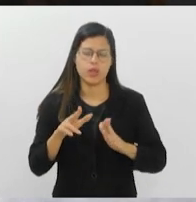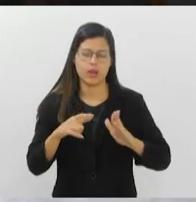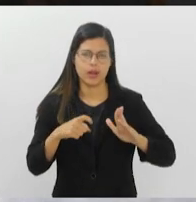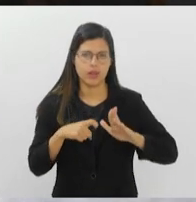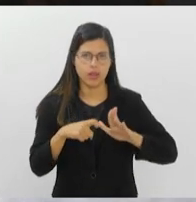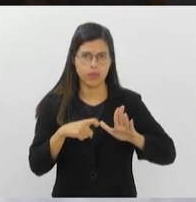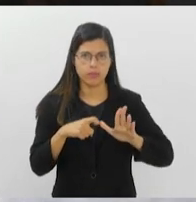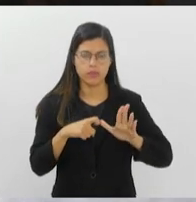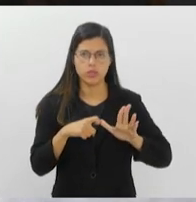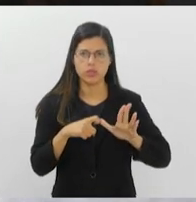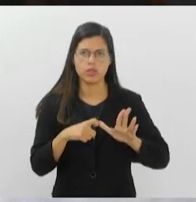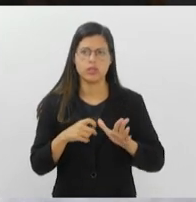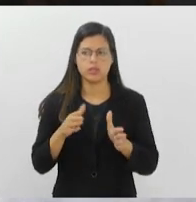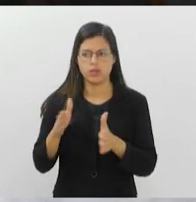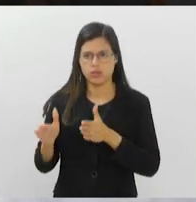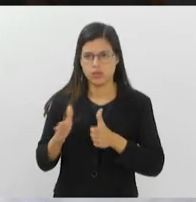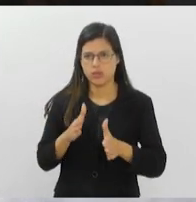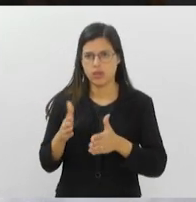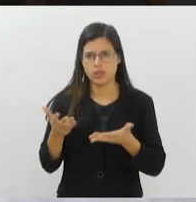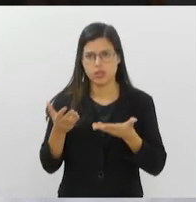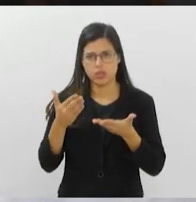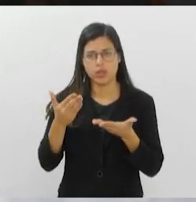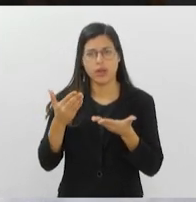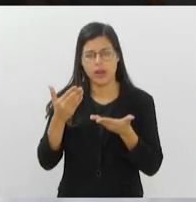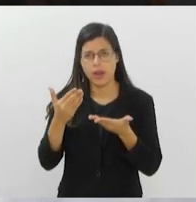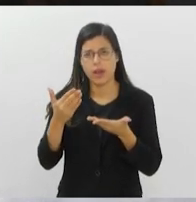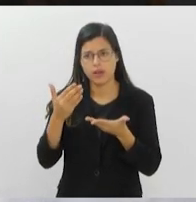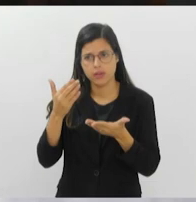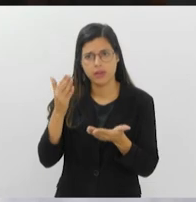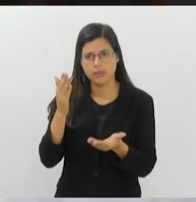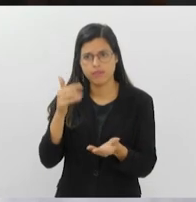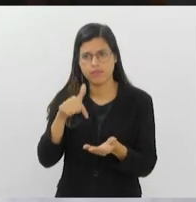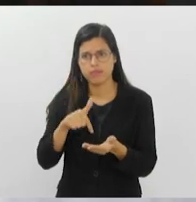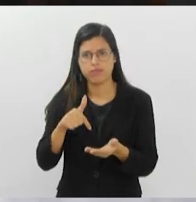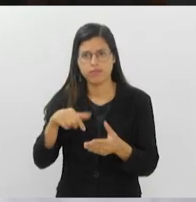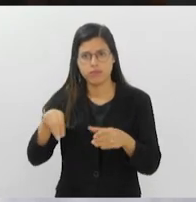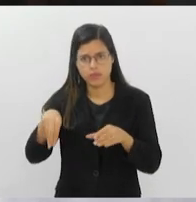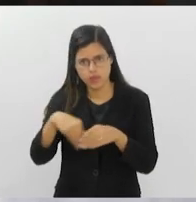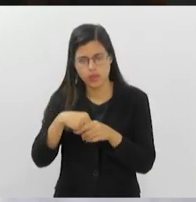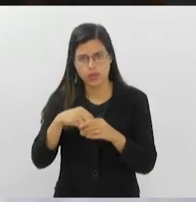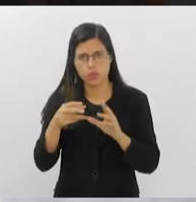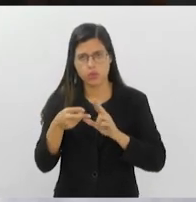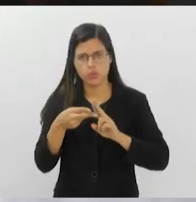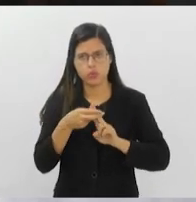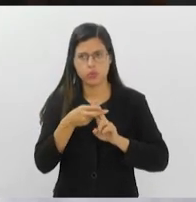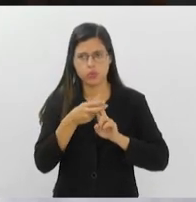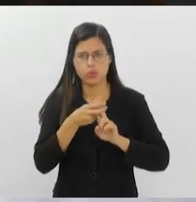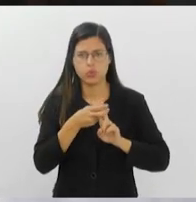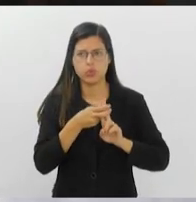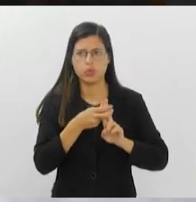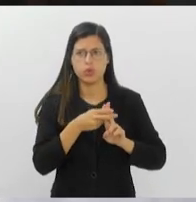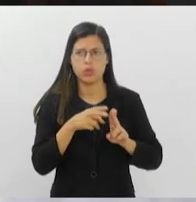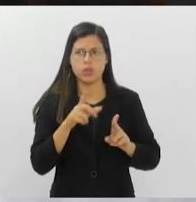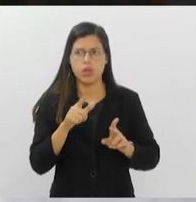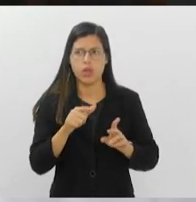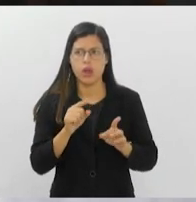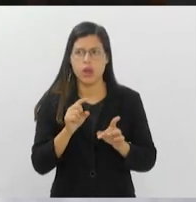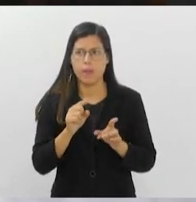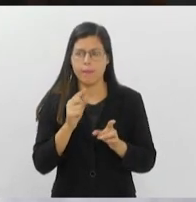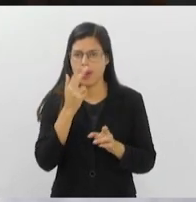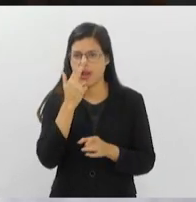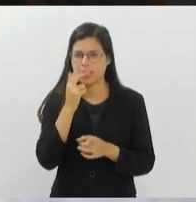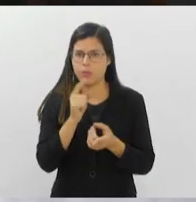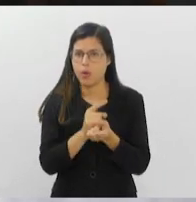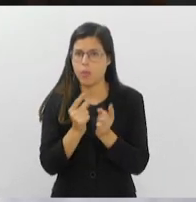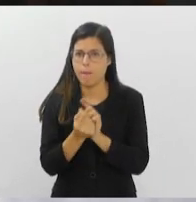fato acessíveis. Então a gente quer que seja aprovado na Conitec e seja incorporado de fato ao SUS. É uma contradição, e a gente tem poucos